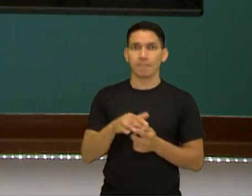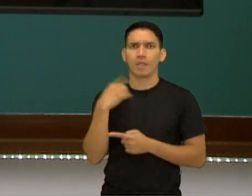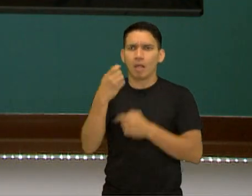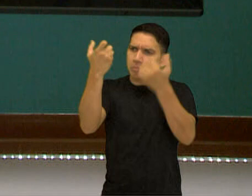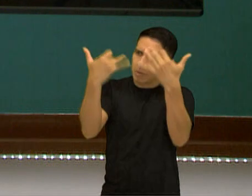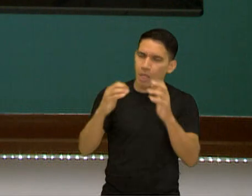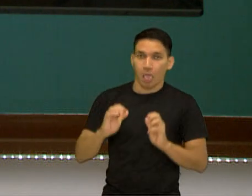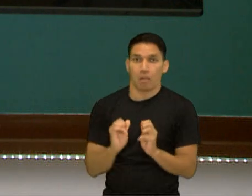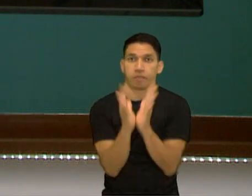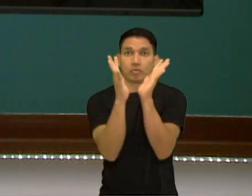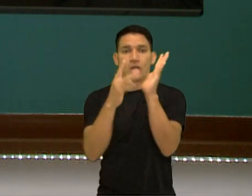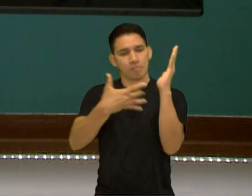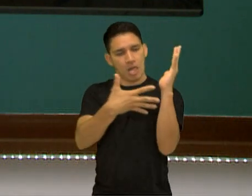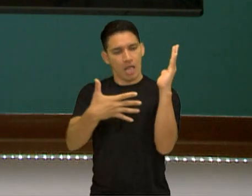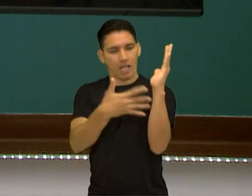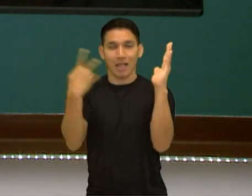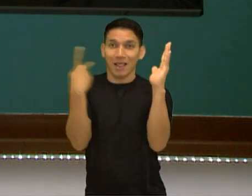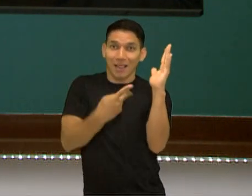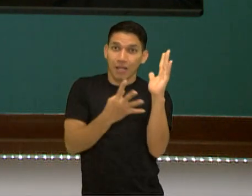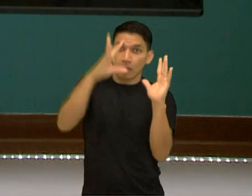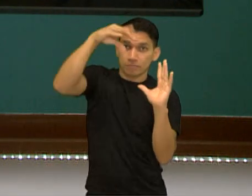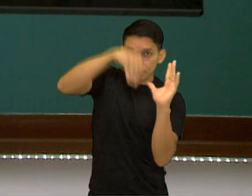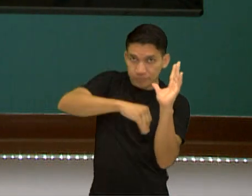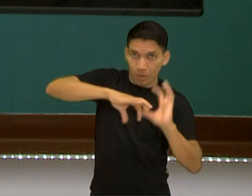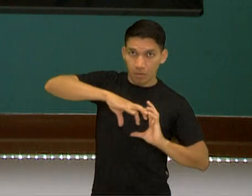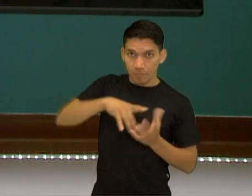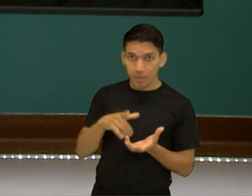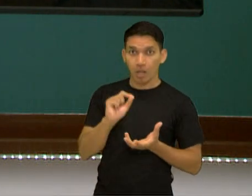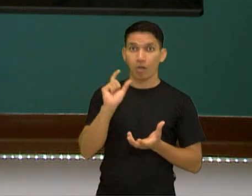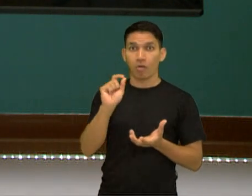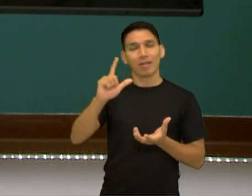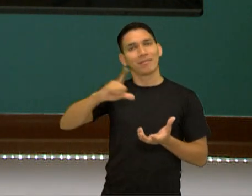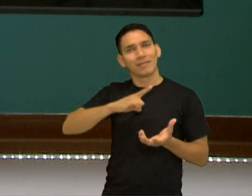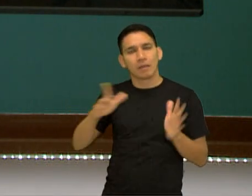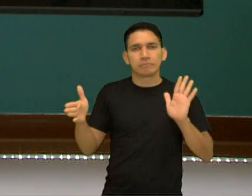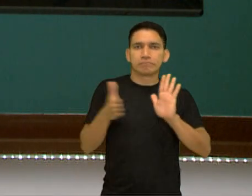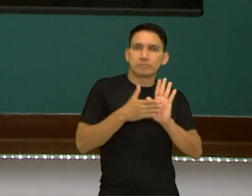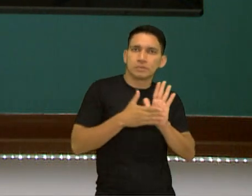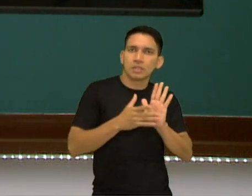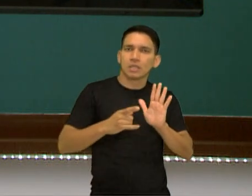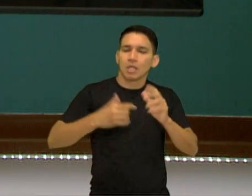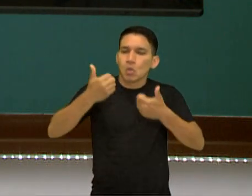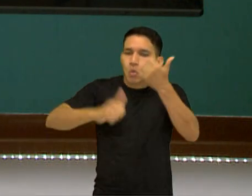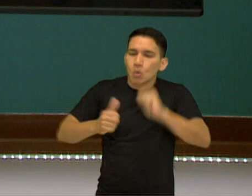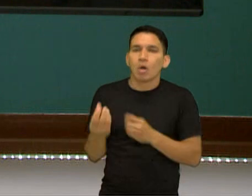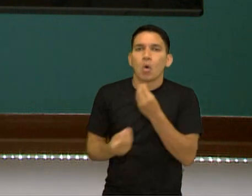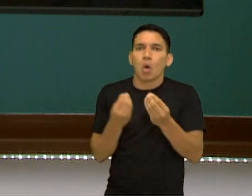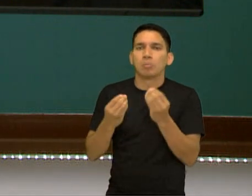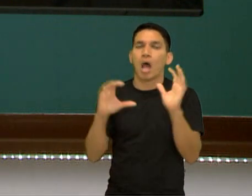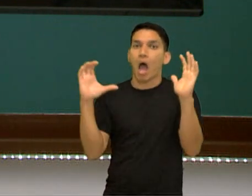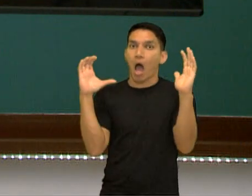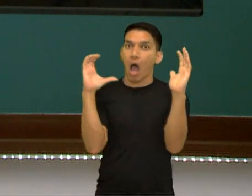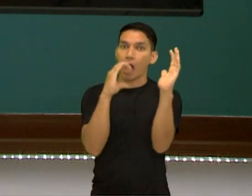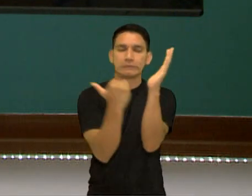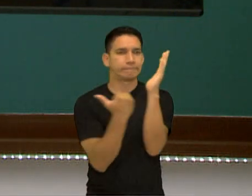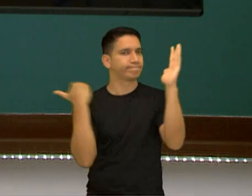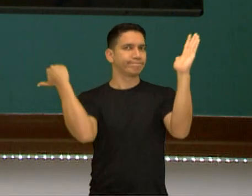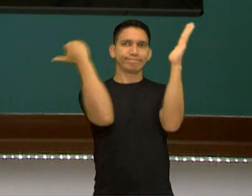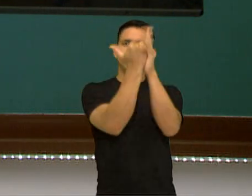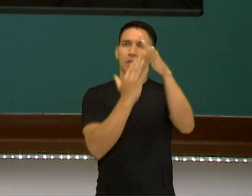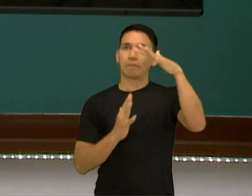o magma que encontra-se no interior do planeta, ele encontra-se submetido a elevadas temperaturas. E que como ele